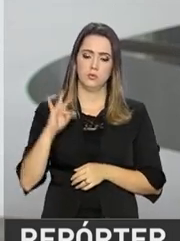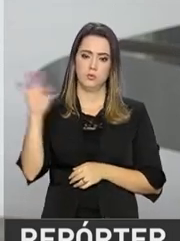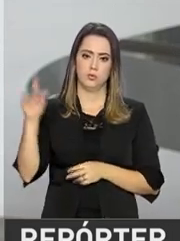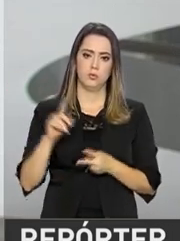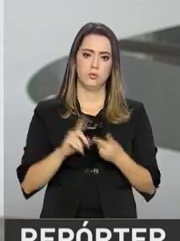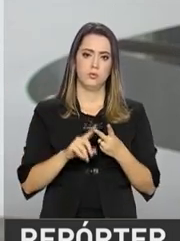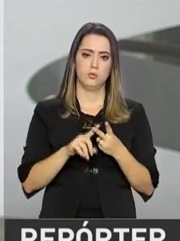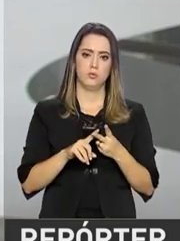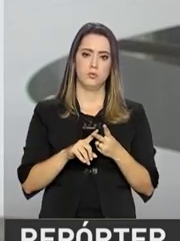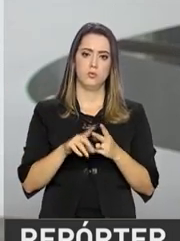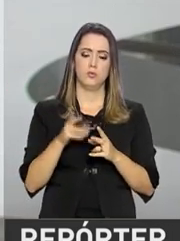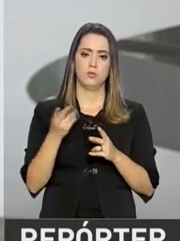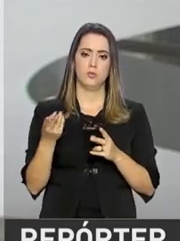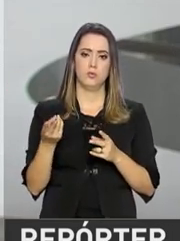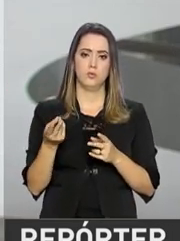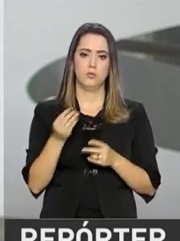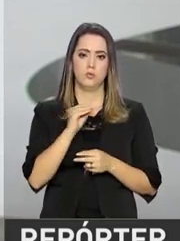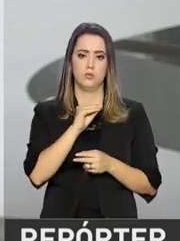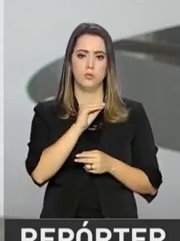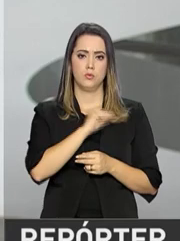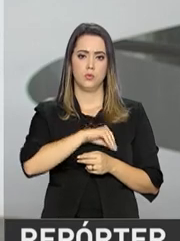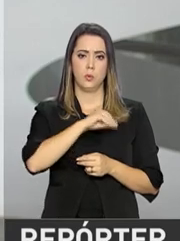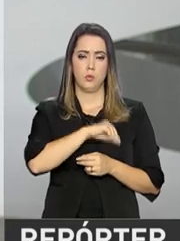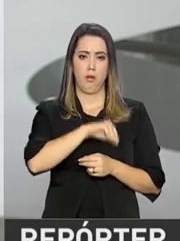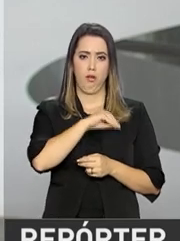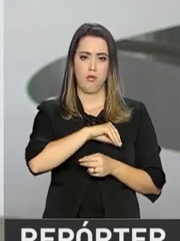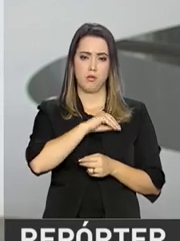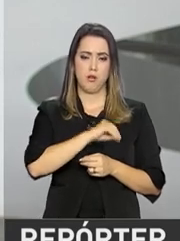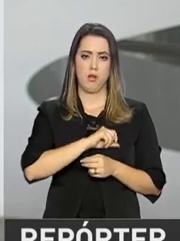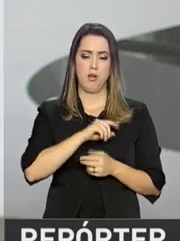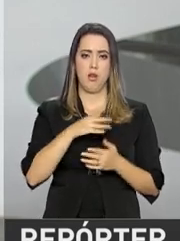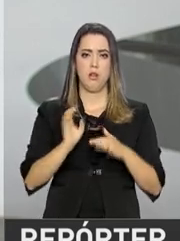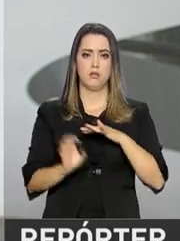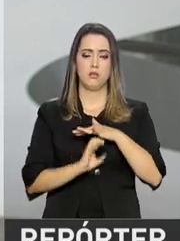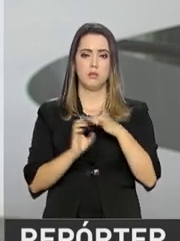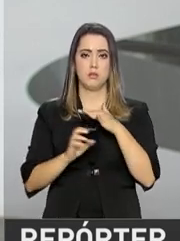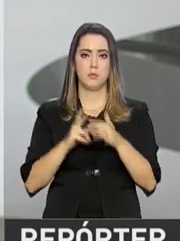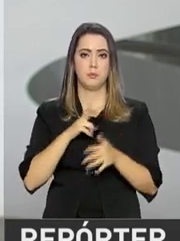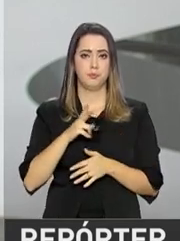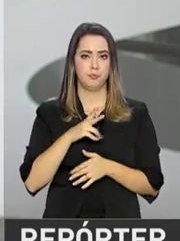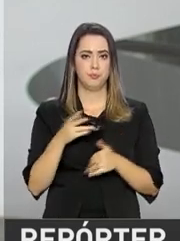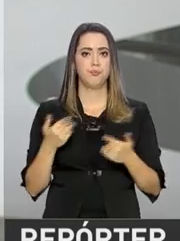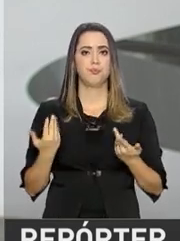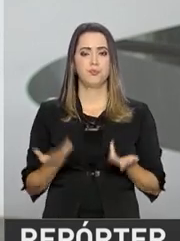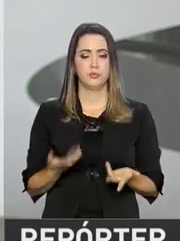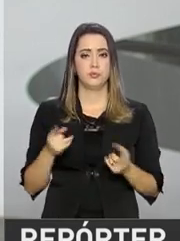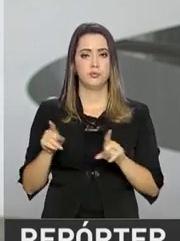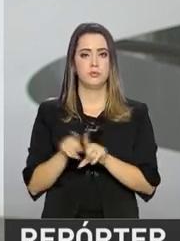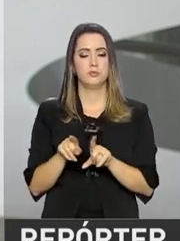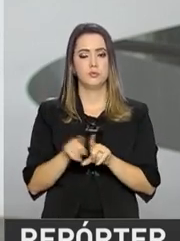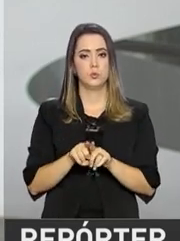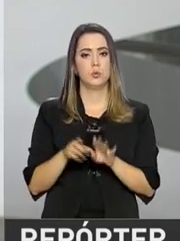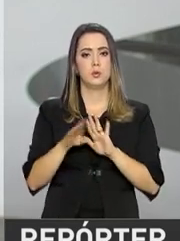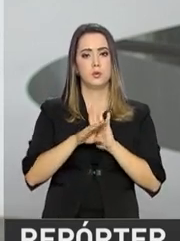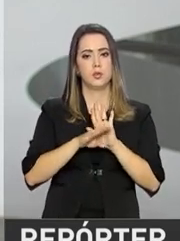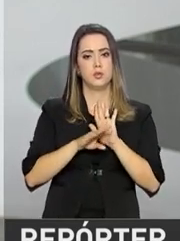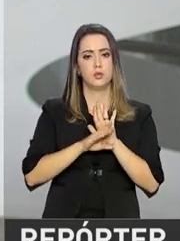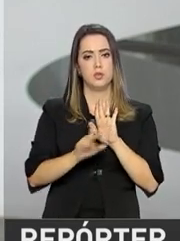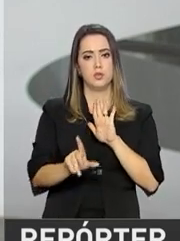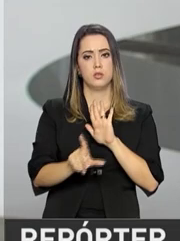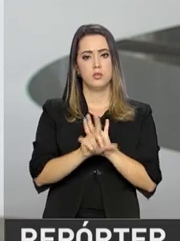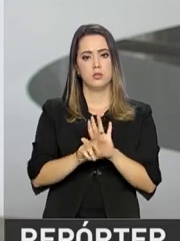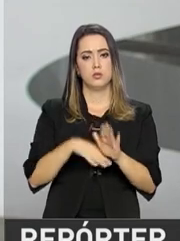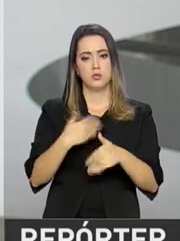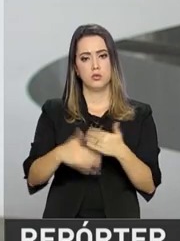a remuneração da folha de pagamento das empresas é um outro projeto de lei que também está tramitando no